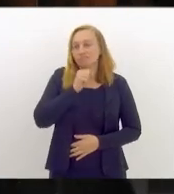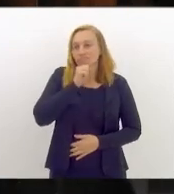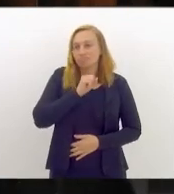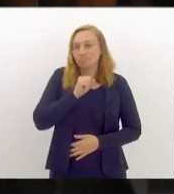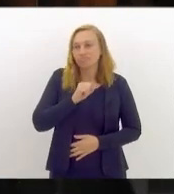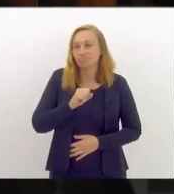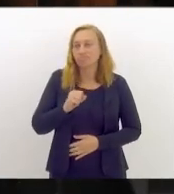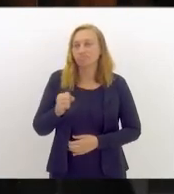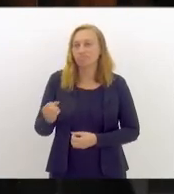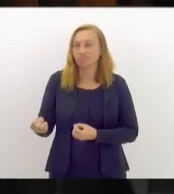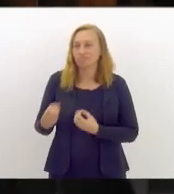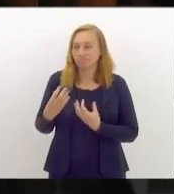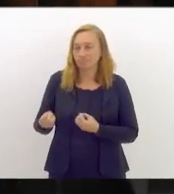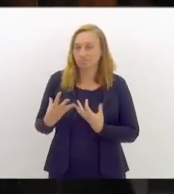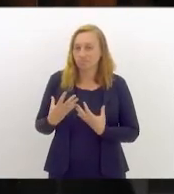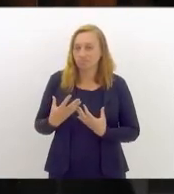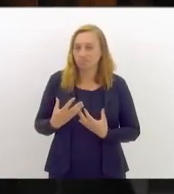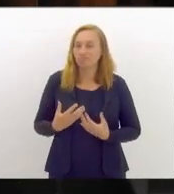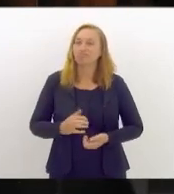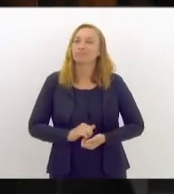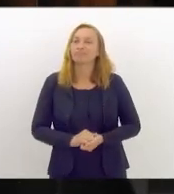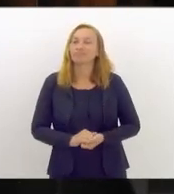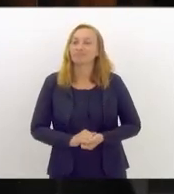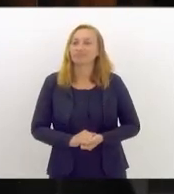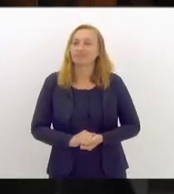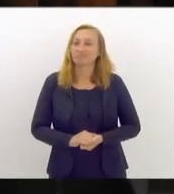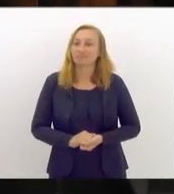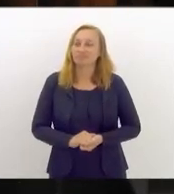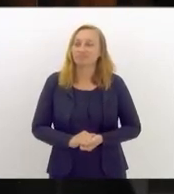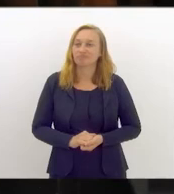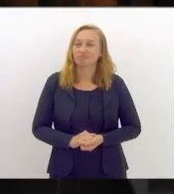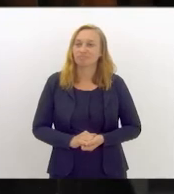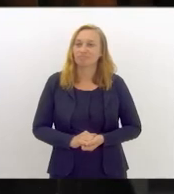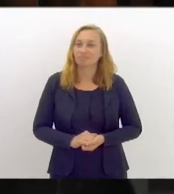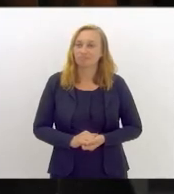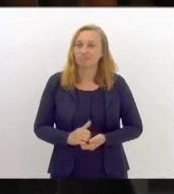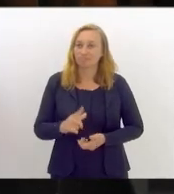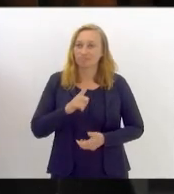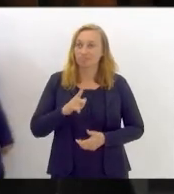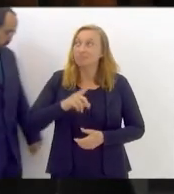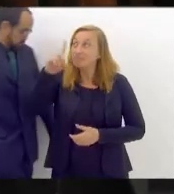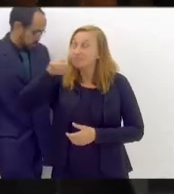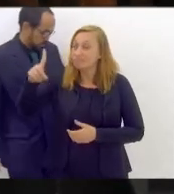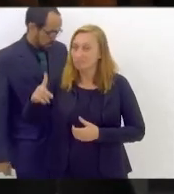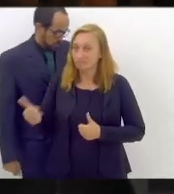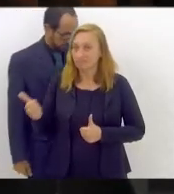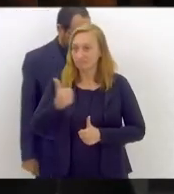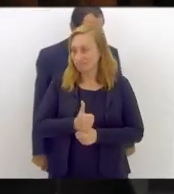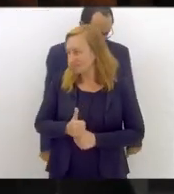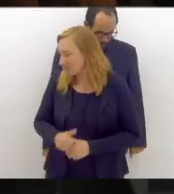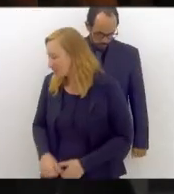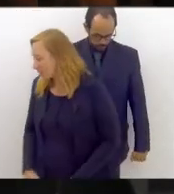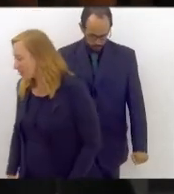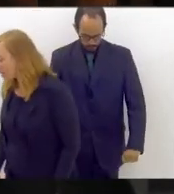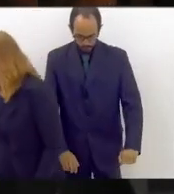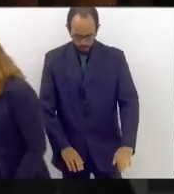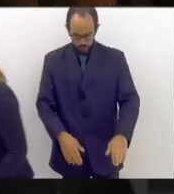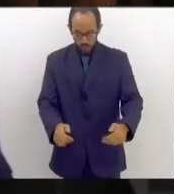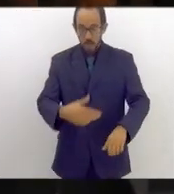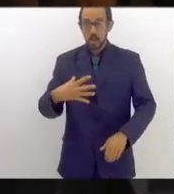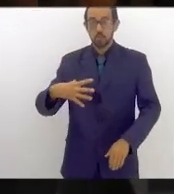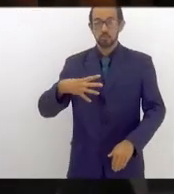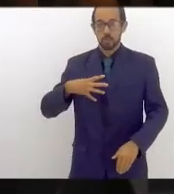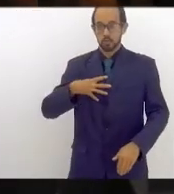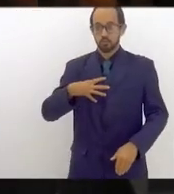vive em mim mineiros de fibra de brilho que tinha Deus como seu maior parceiro aos meus